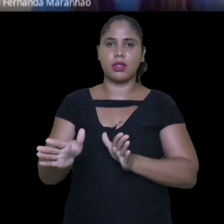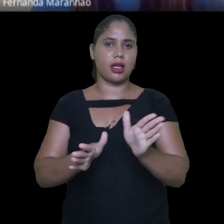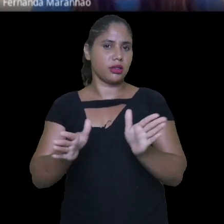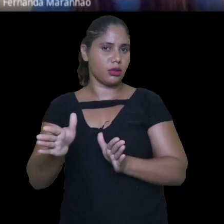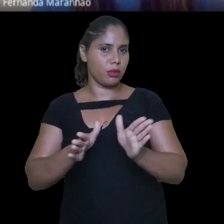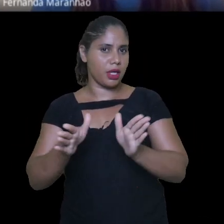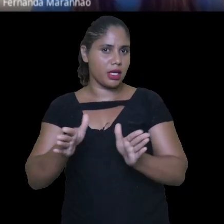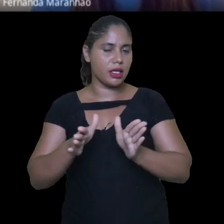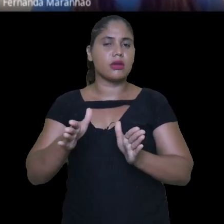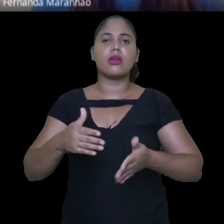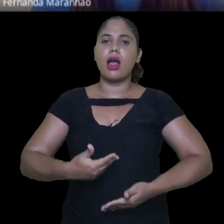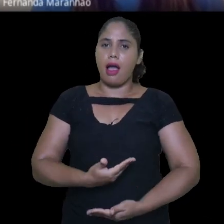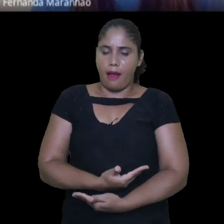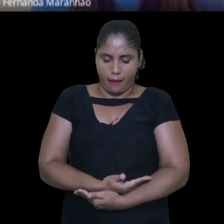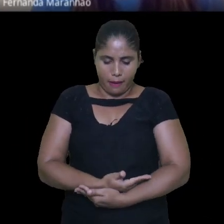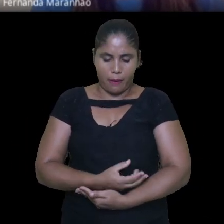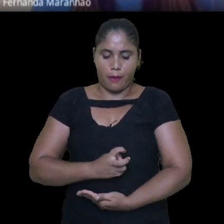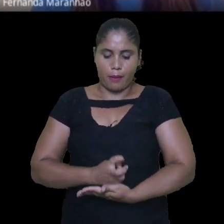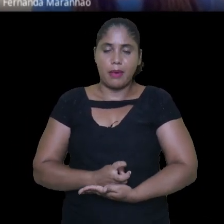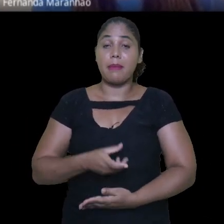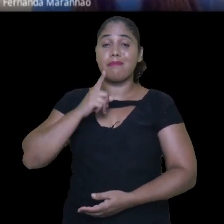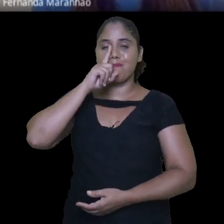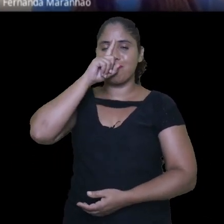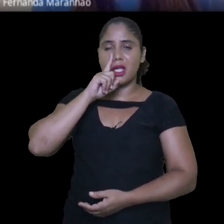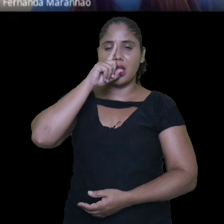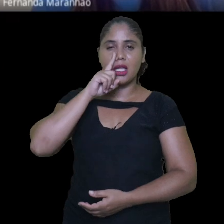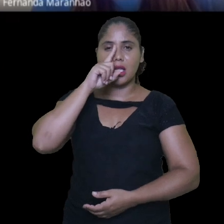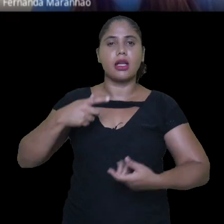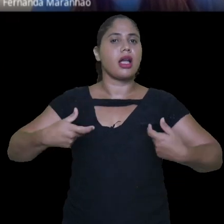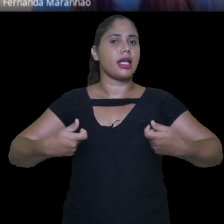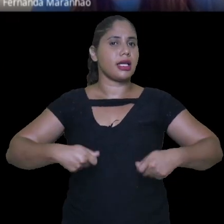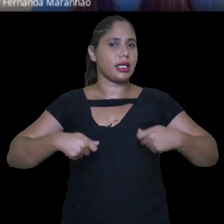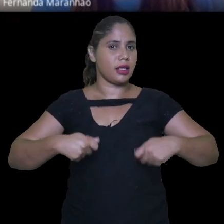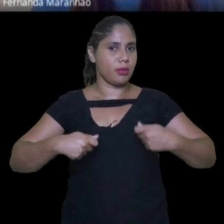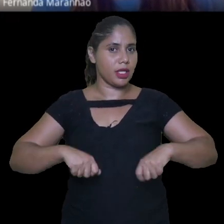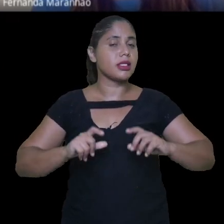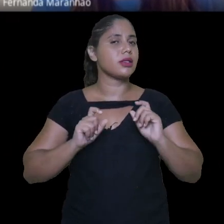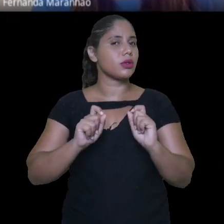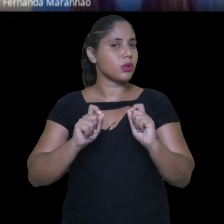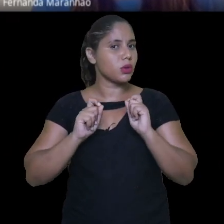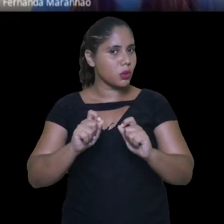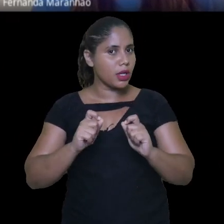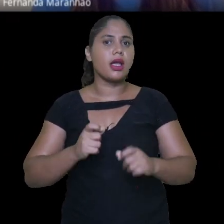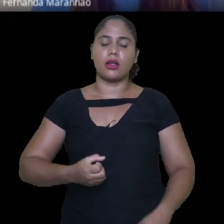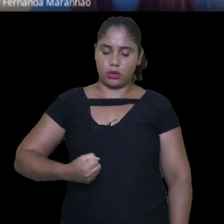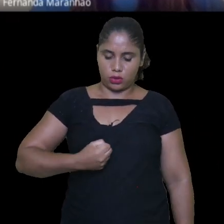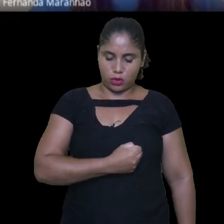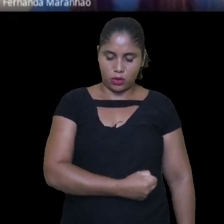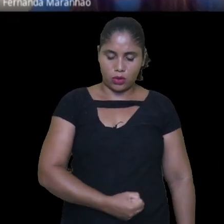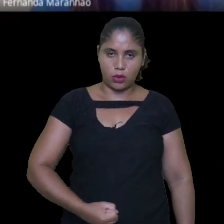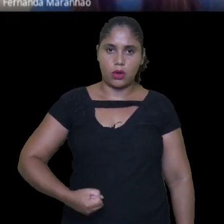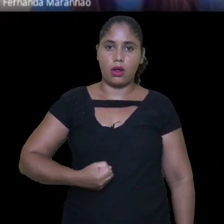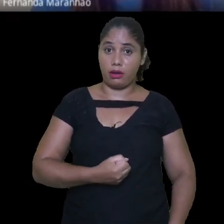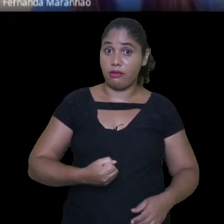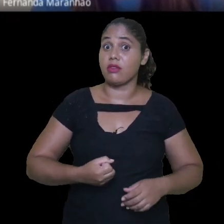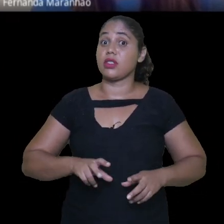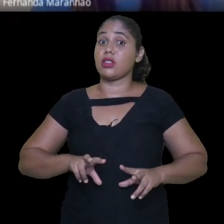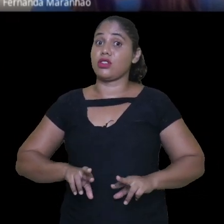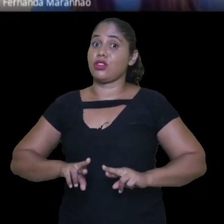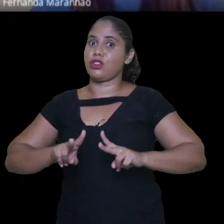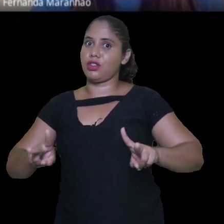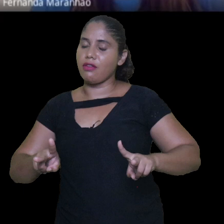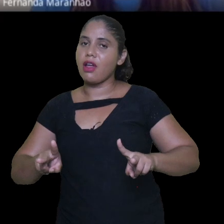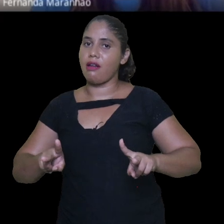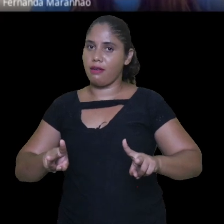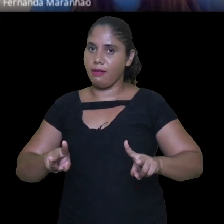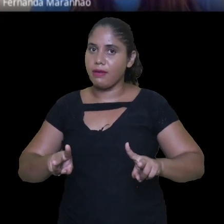mais curtos, para que, assim, se possa, então, manejar esse feto com segurança, ganhando em termos de idade